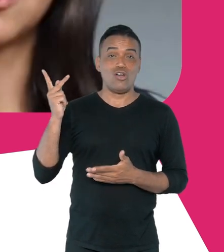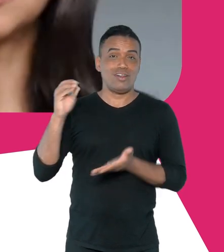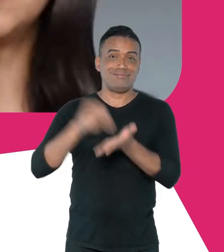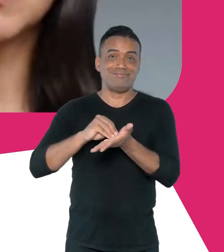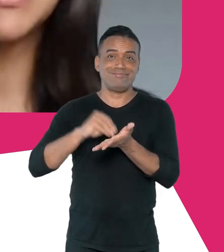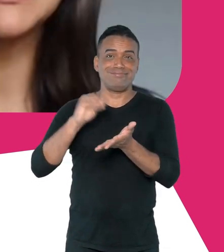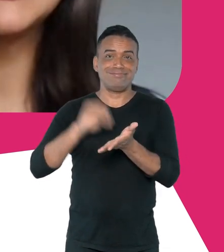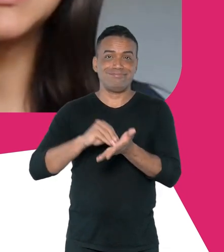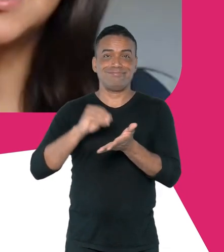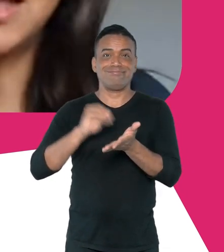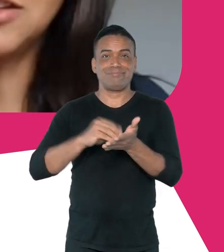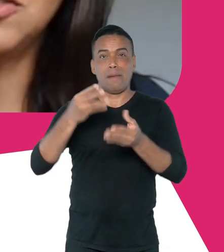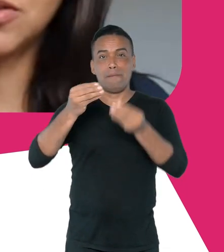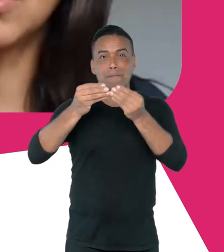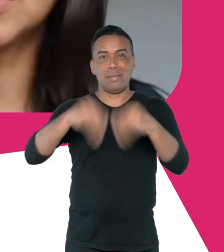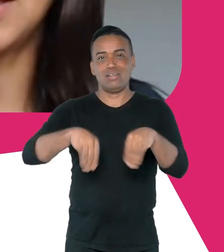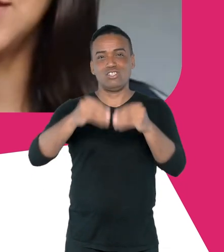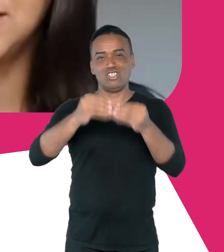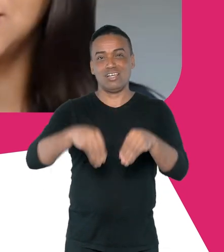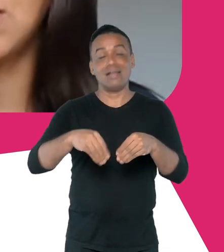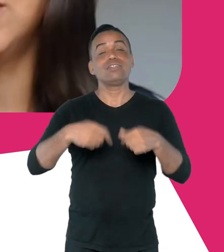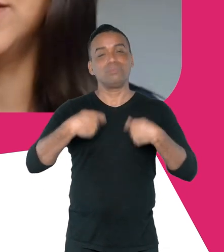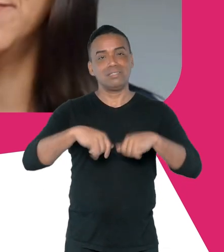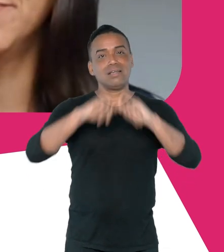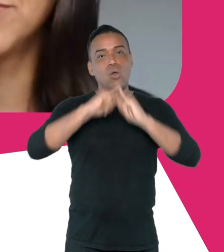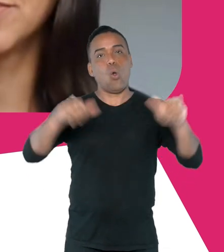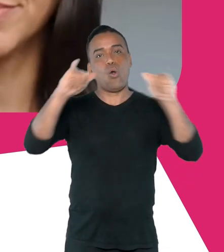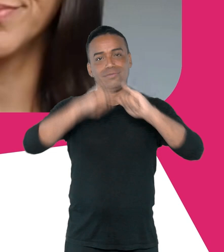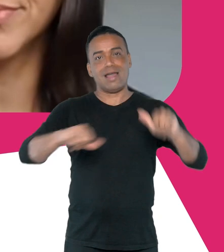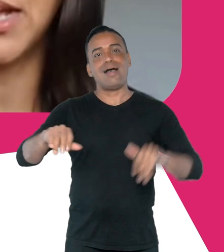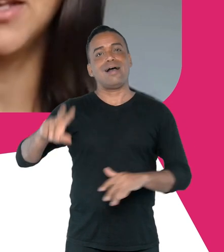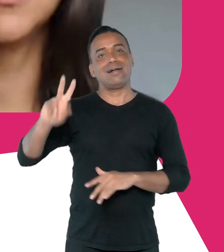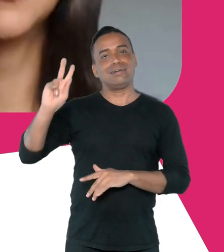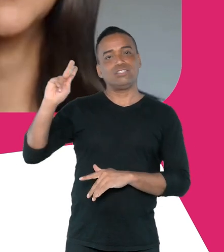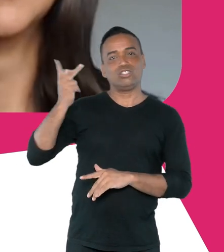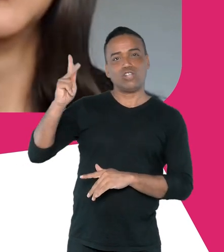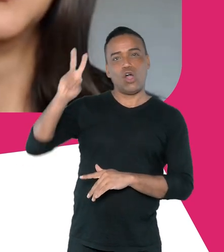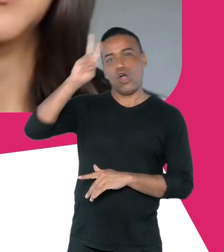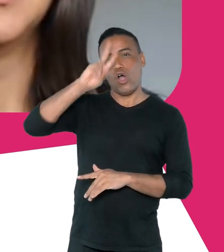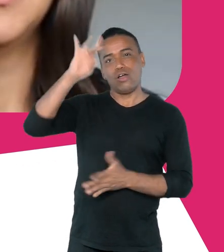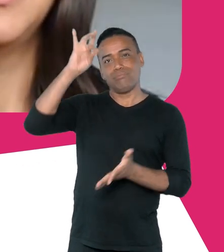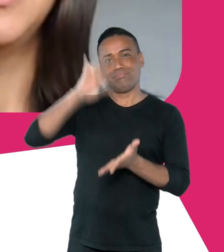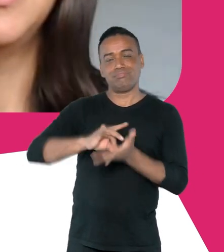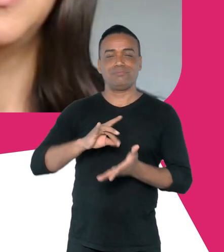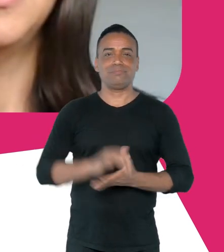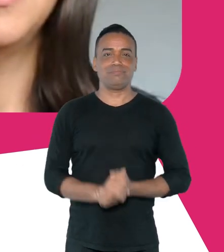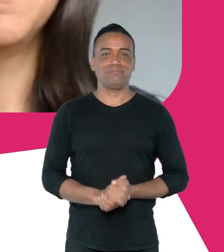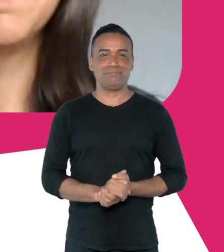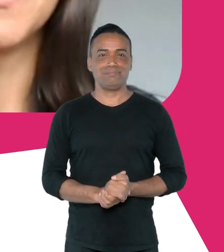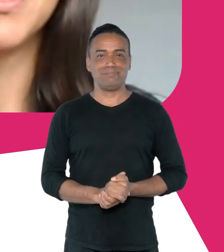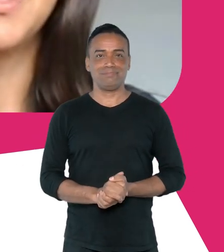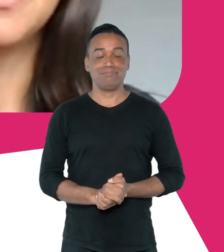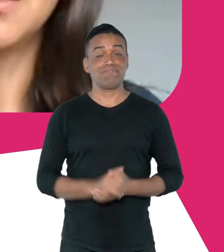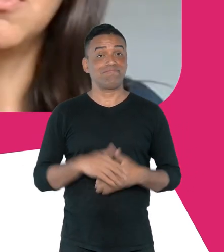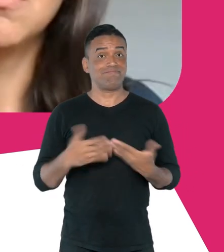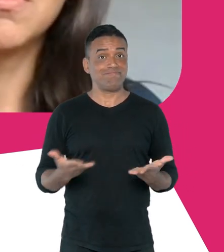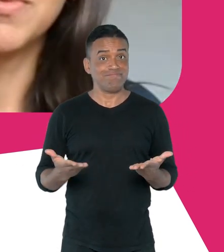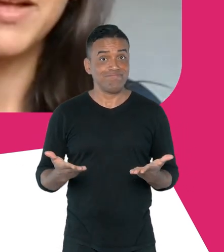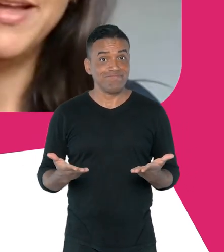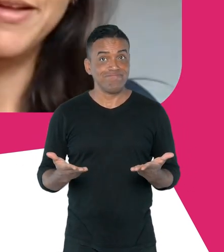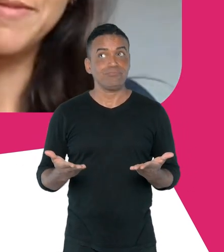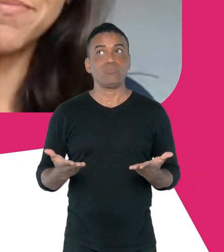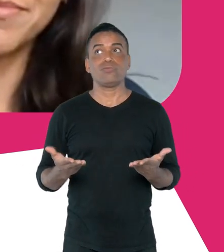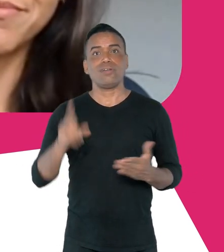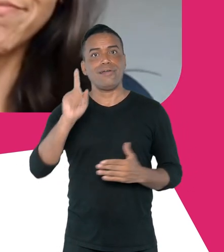contada. Nós vimos a necessidade de contar essa história, né? Uhum. E